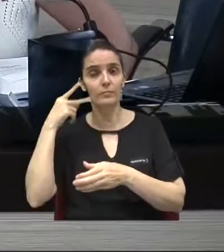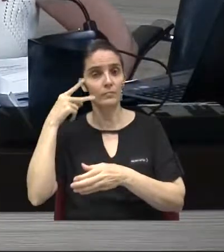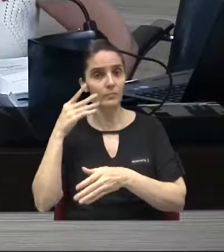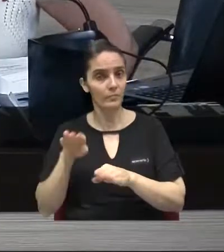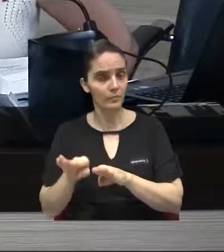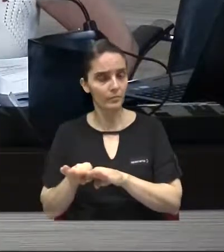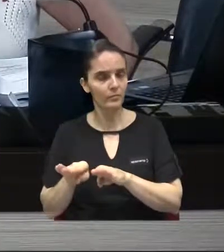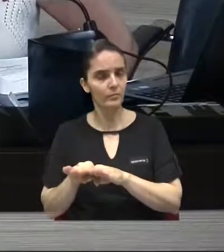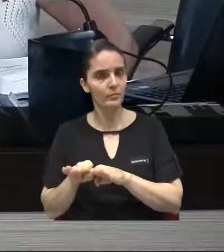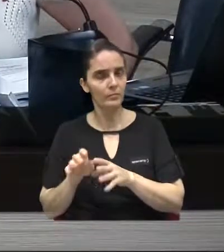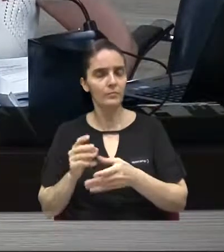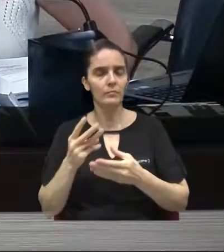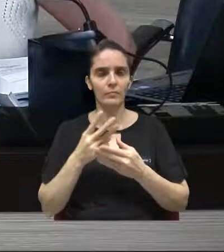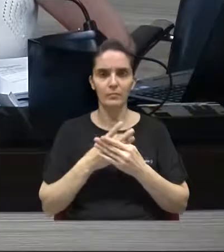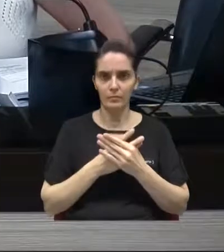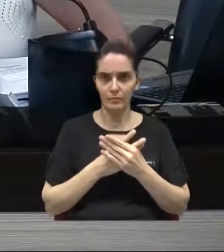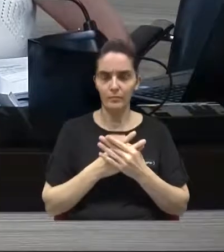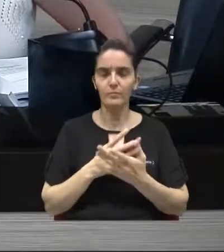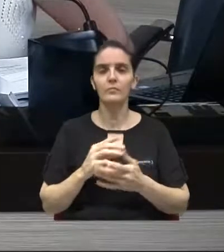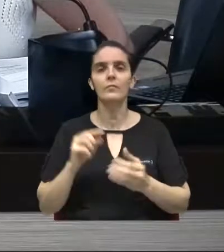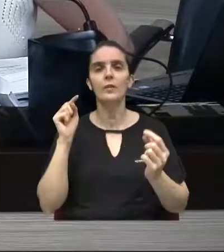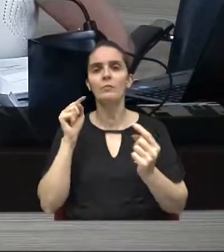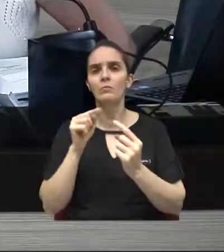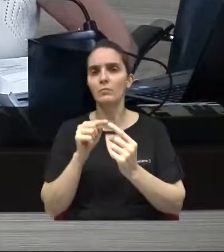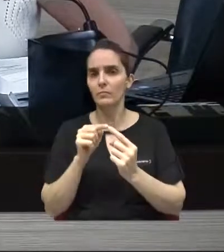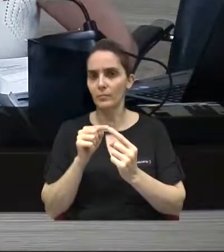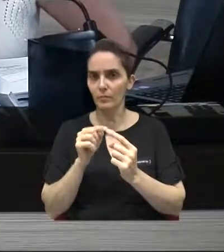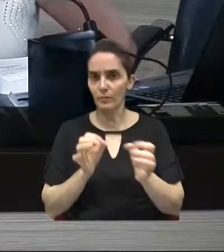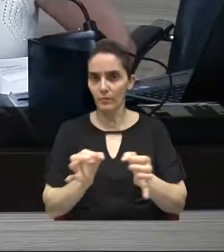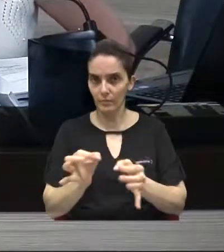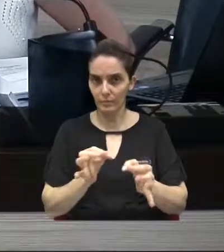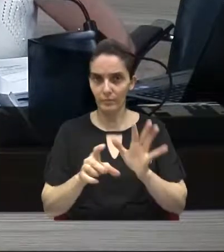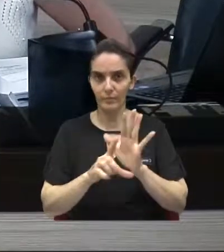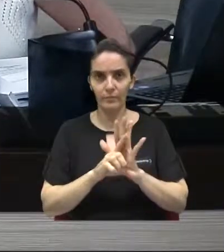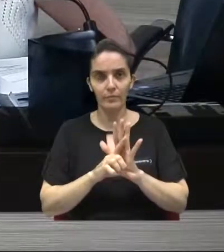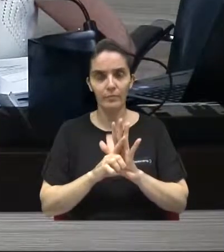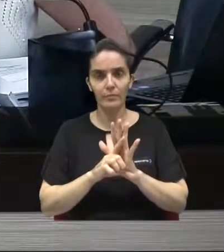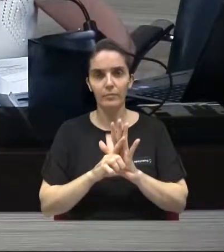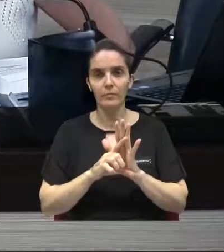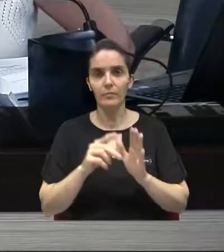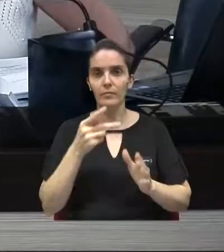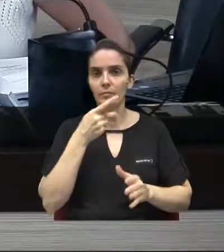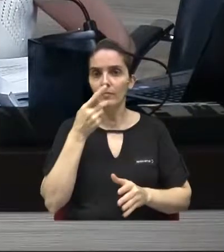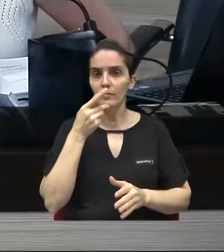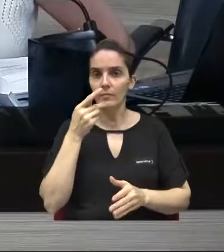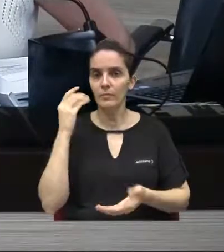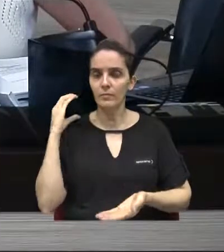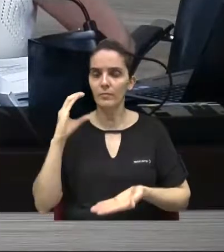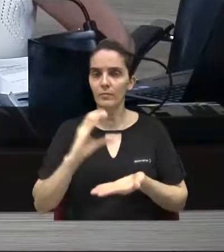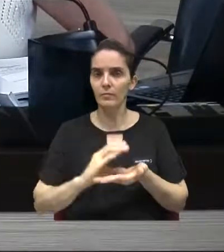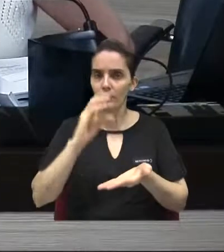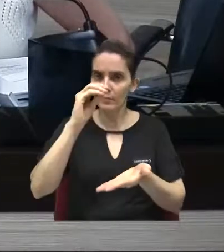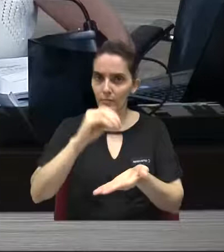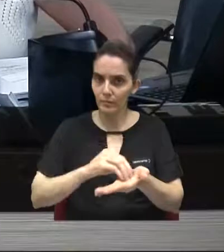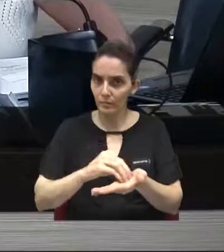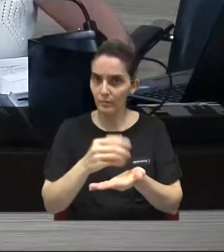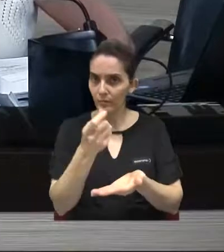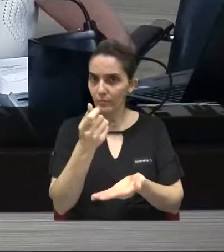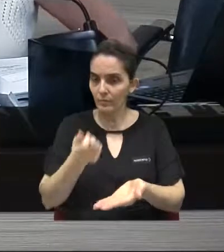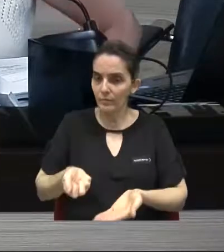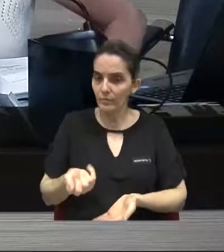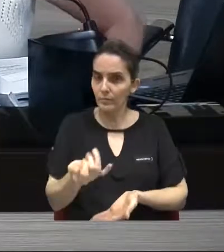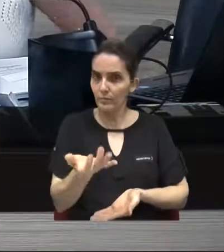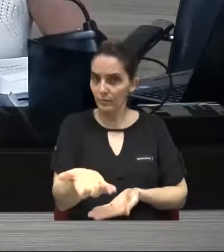compõem essa egrégia Câmara Municipal, com o objetivo de encaminhar projetos de lei que estima a receita e fixa a despesa do município